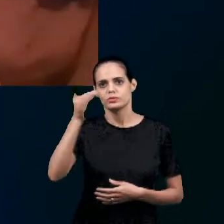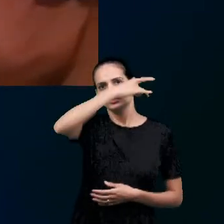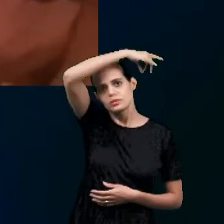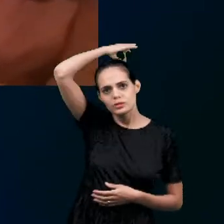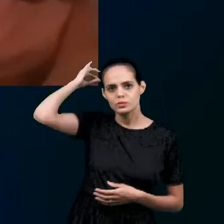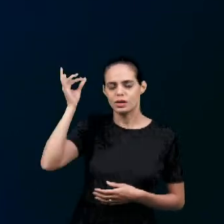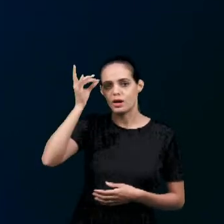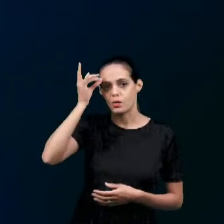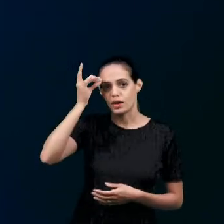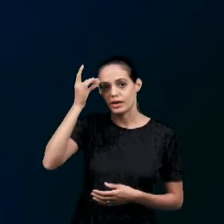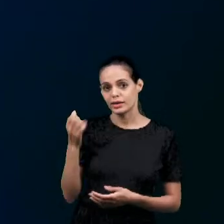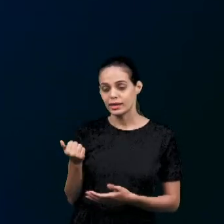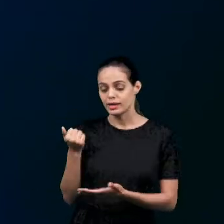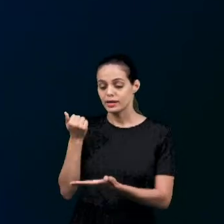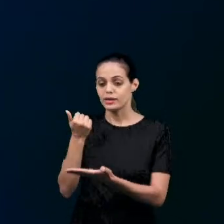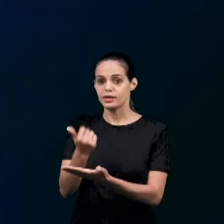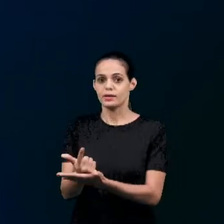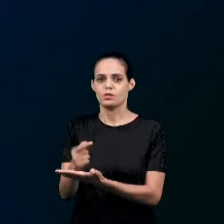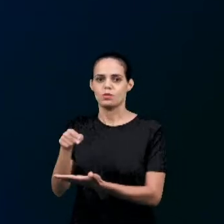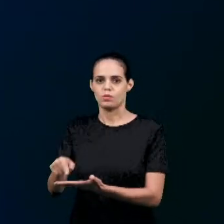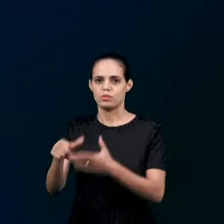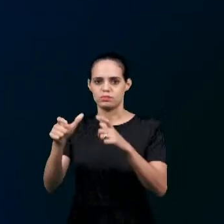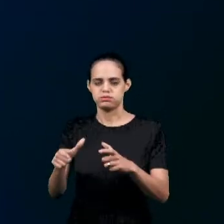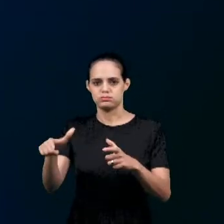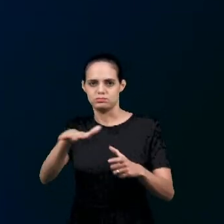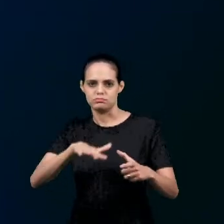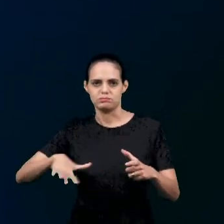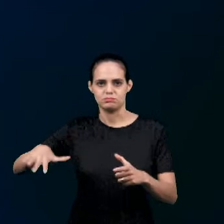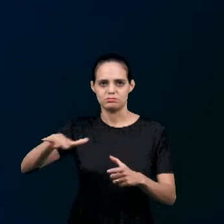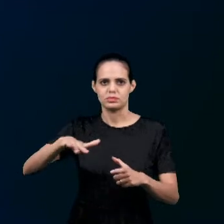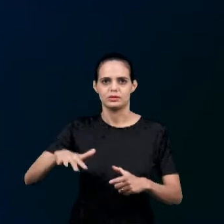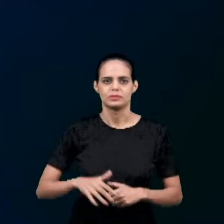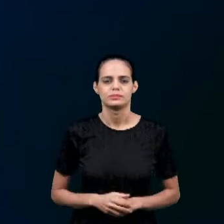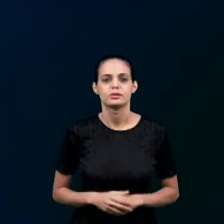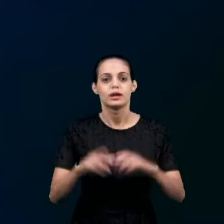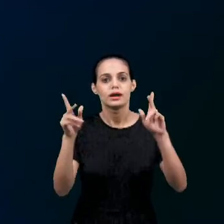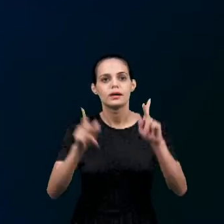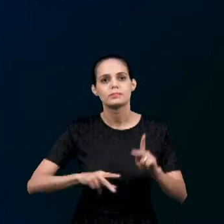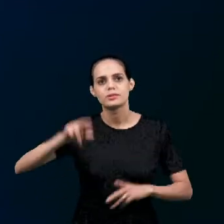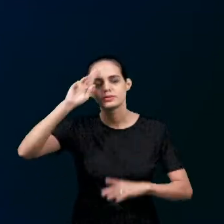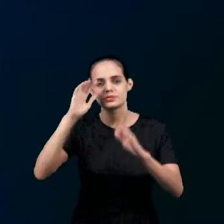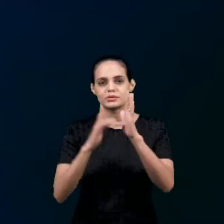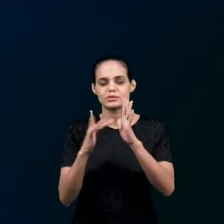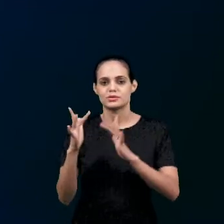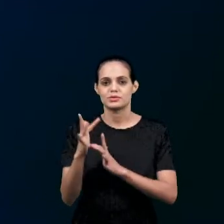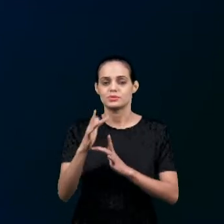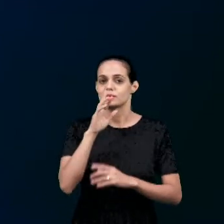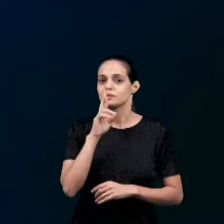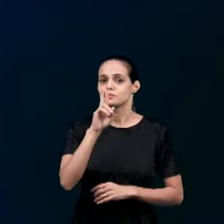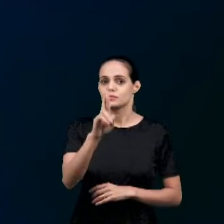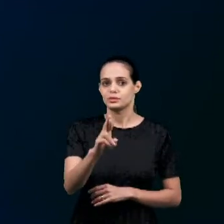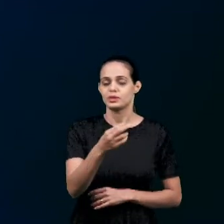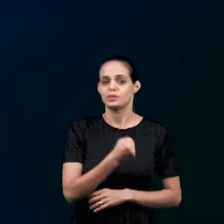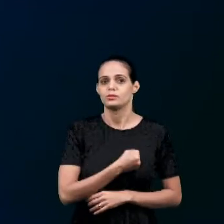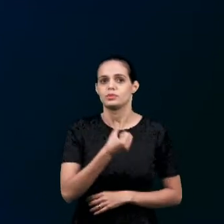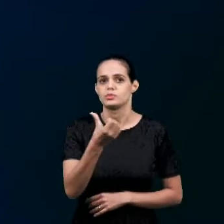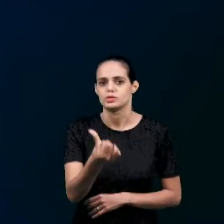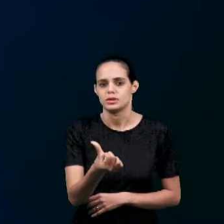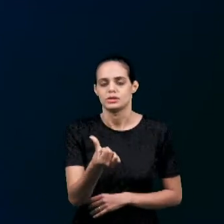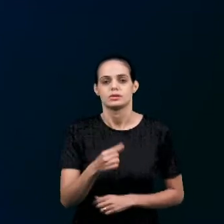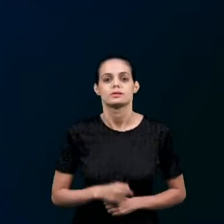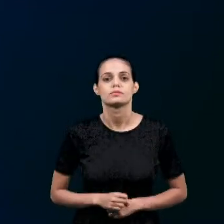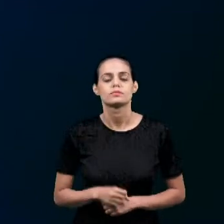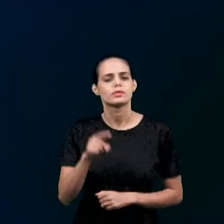campo. A paz do Senhor. Vamos responder a pergunta número 6. O irmão acha que tais reações